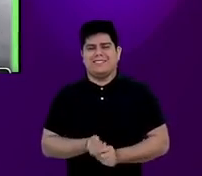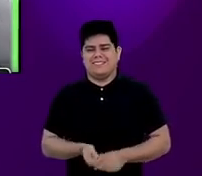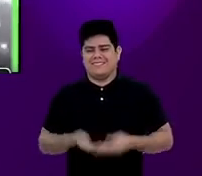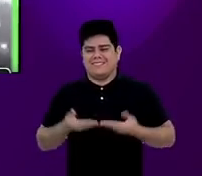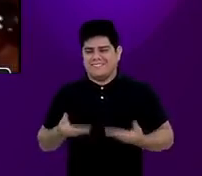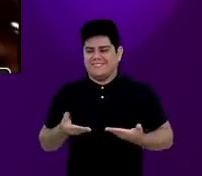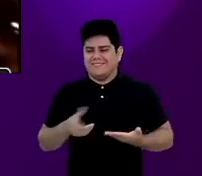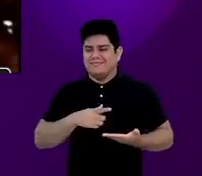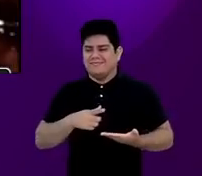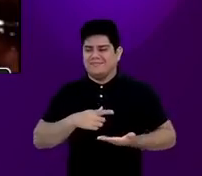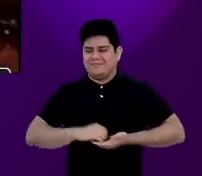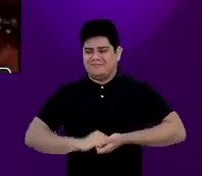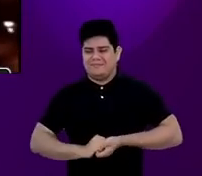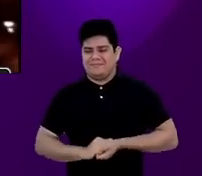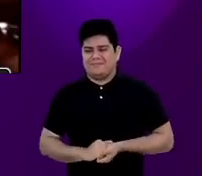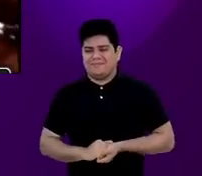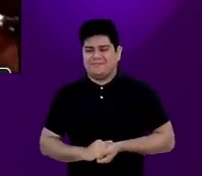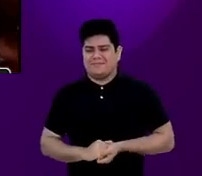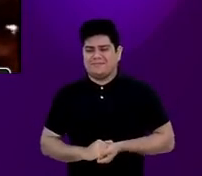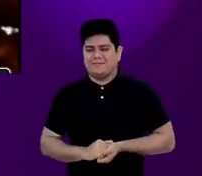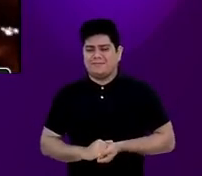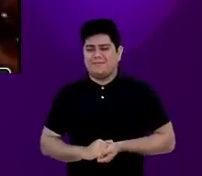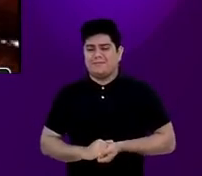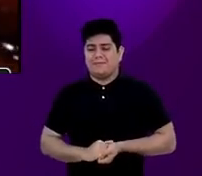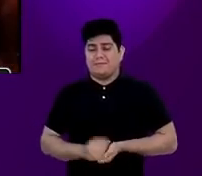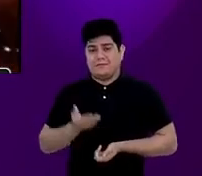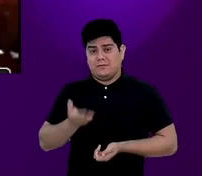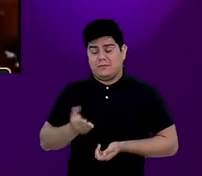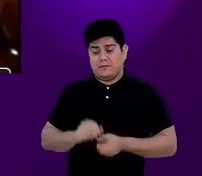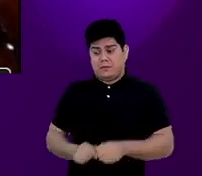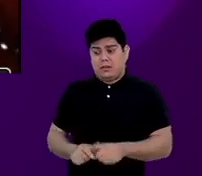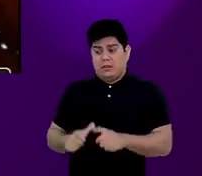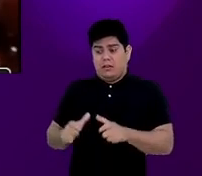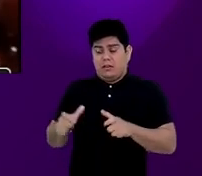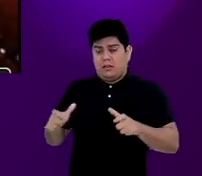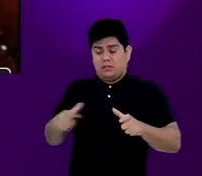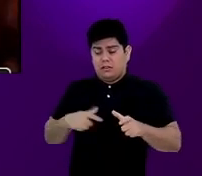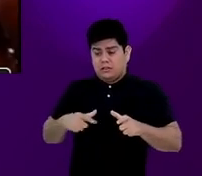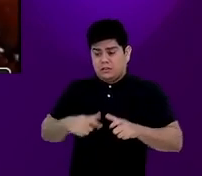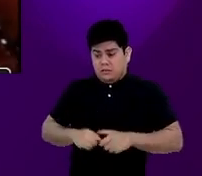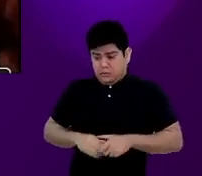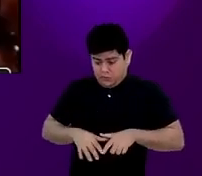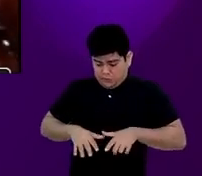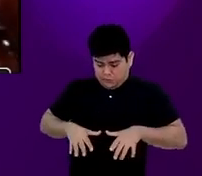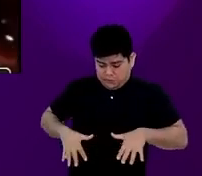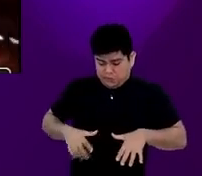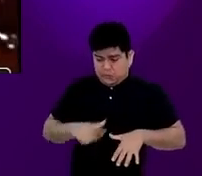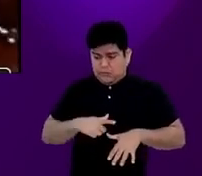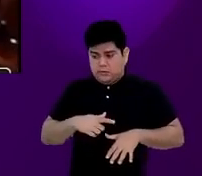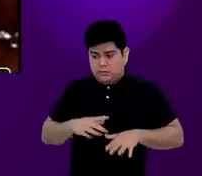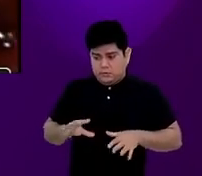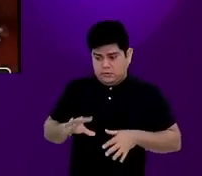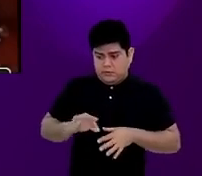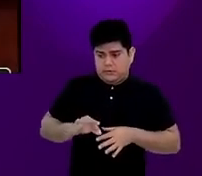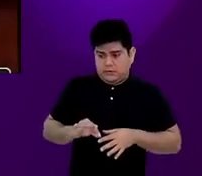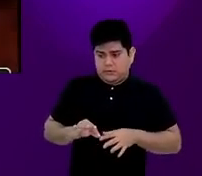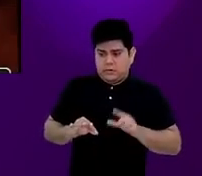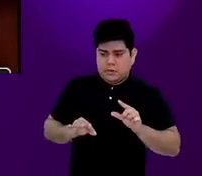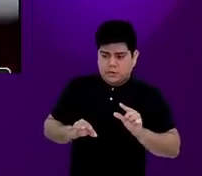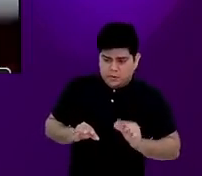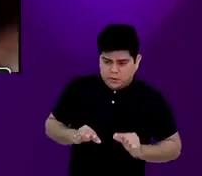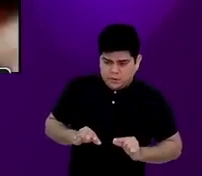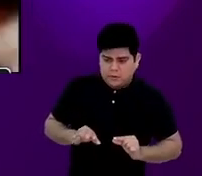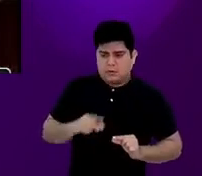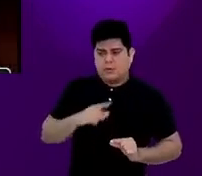invasiva. É uma cavotomia bem ampla que tem que ser feita, é um trombo muito alto. Lógico, quando você liga a artéria, ele murcha um pouco, ele